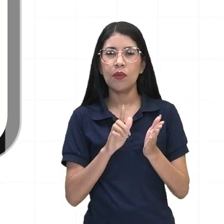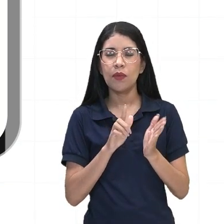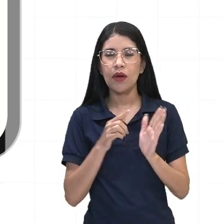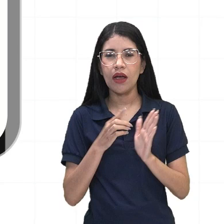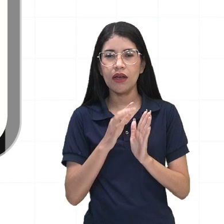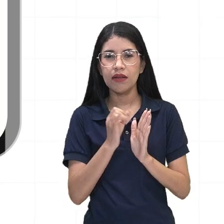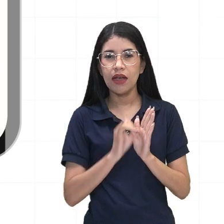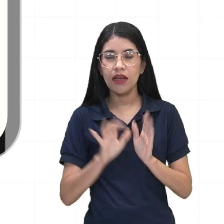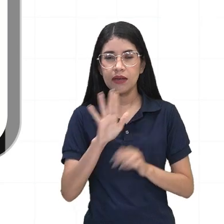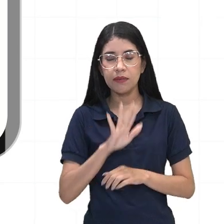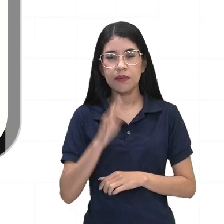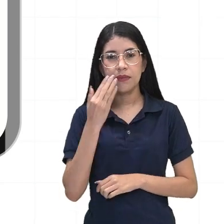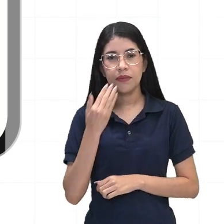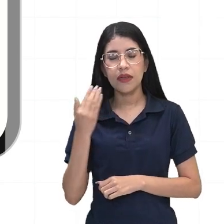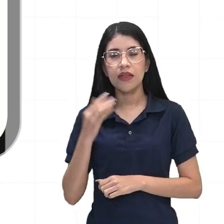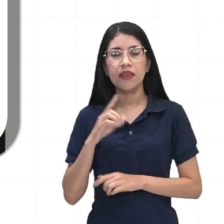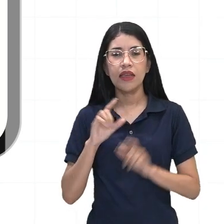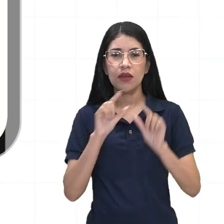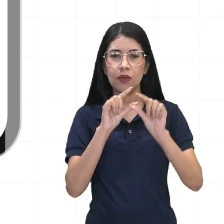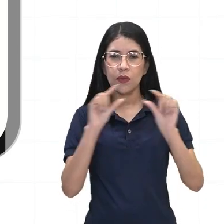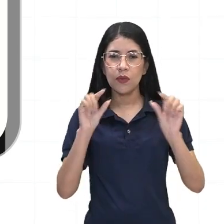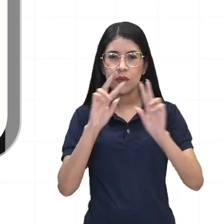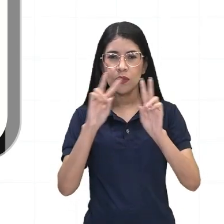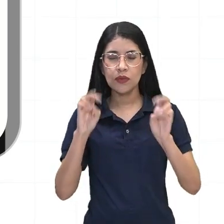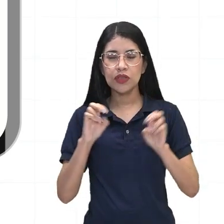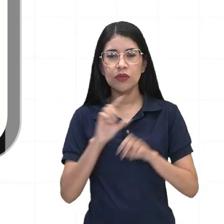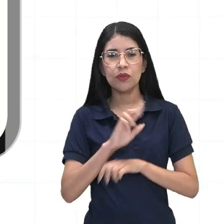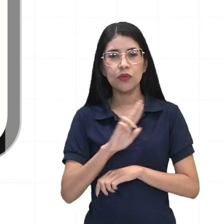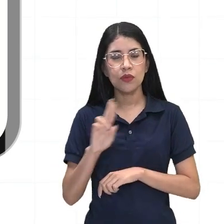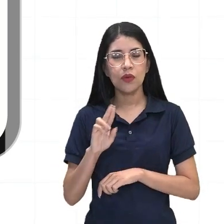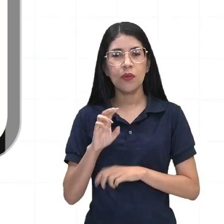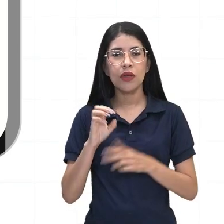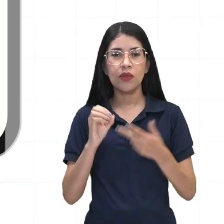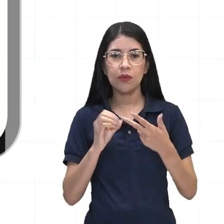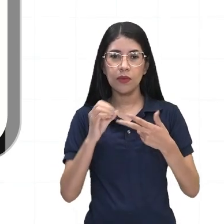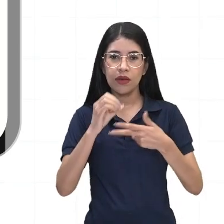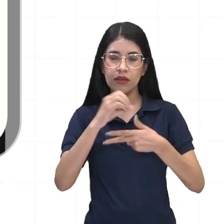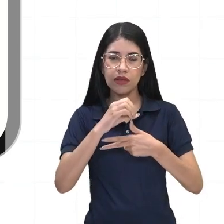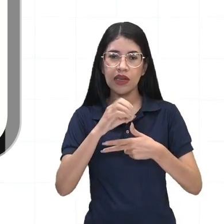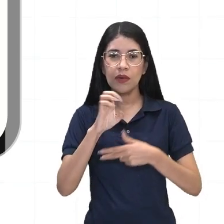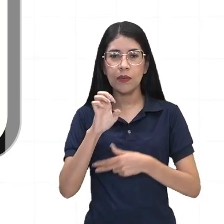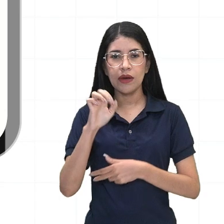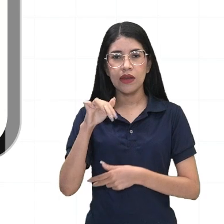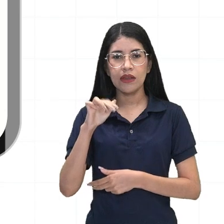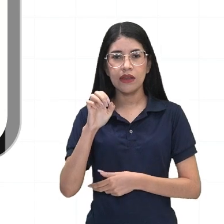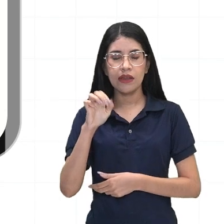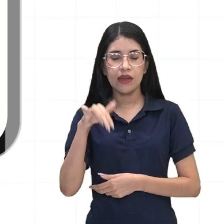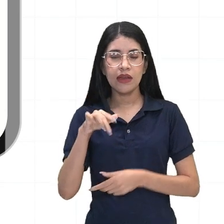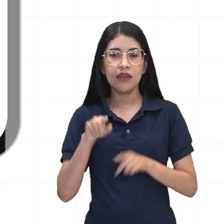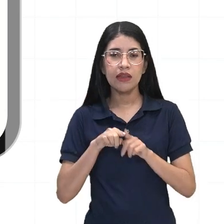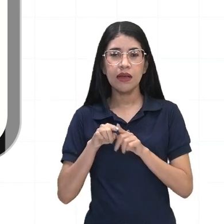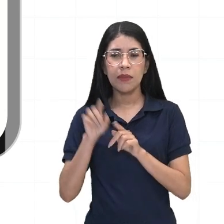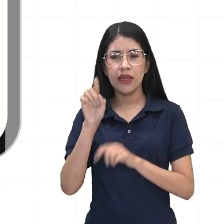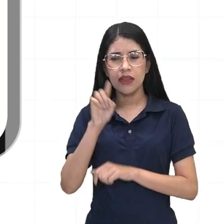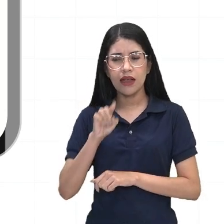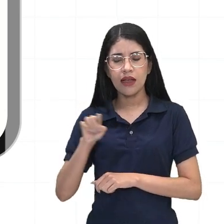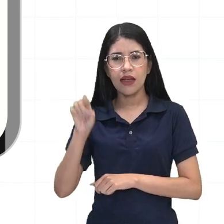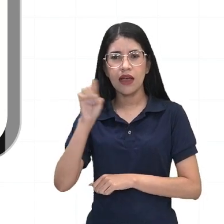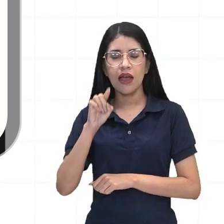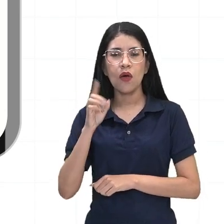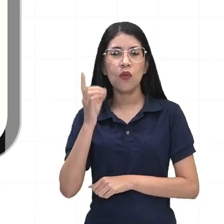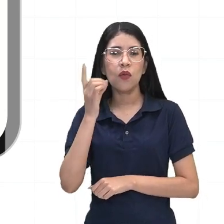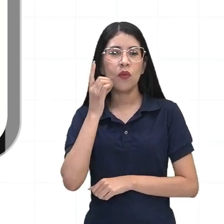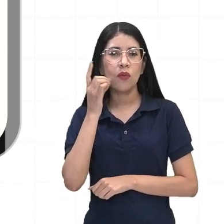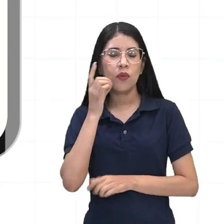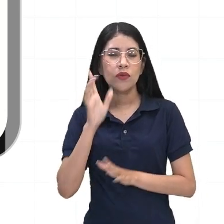aí, não é? Tem o título, tem o nome do Enem, e ali naquela bolinha lá no canto, eles informam qual é o dia, né? O que